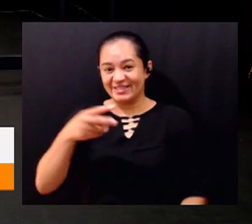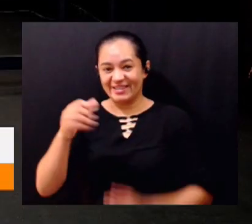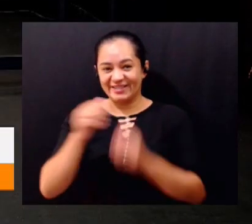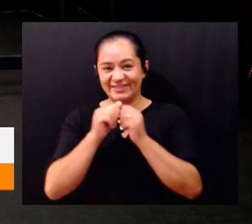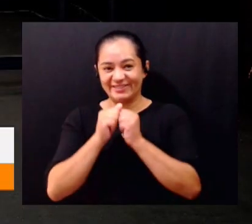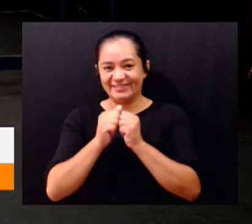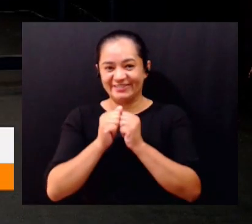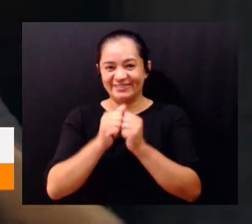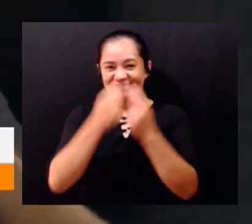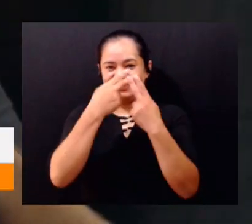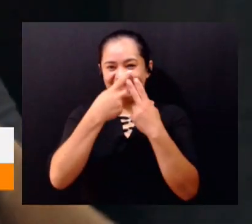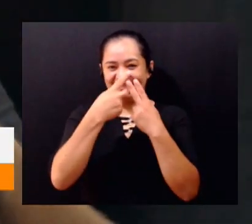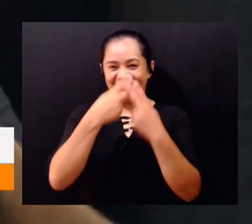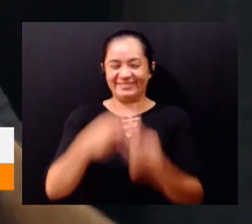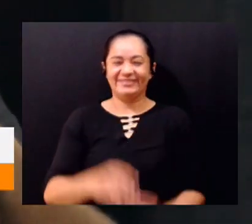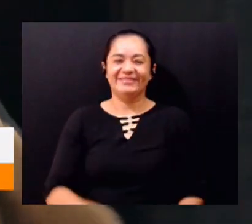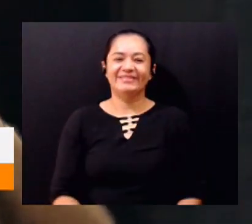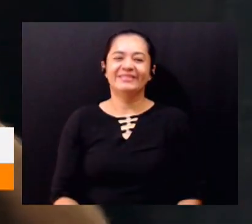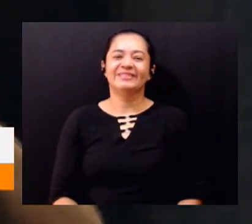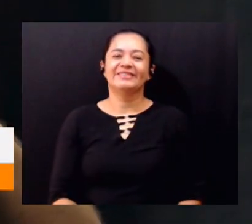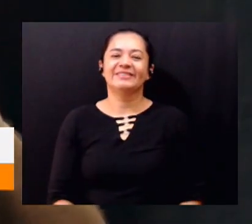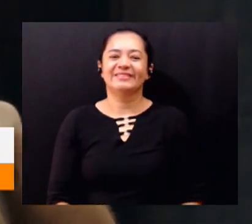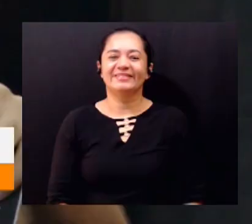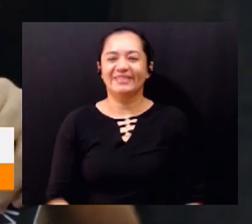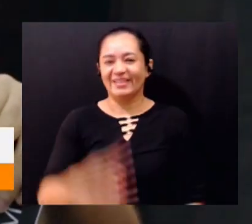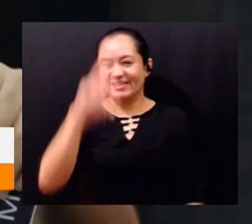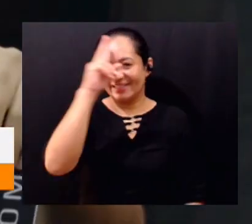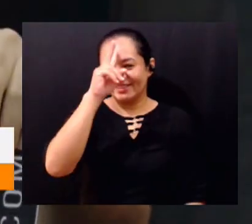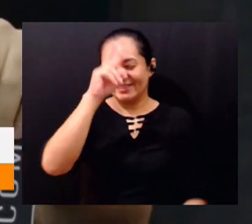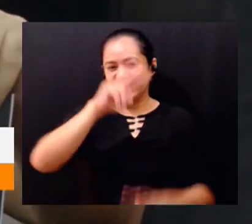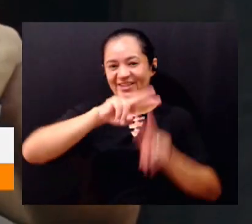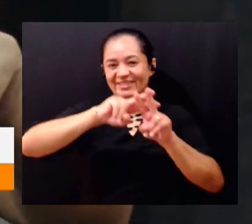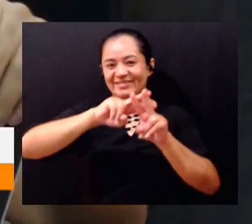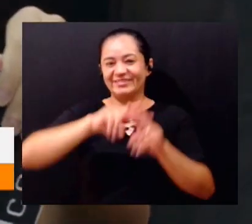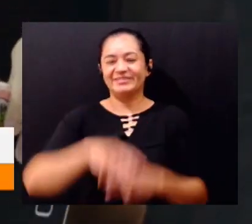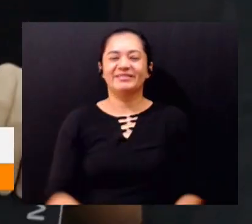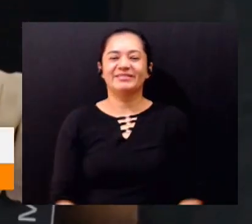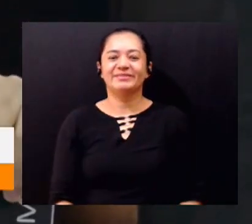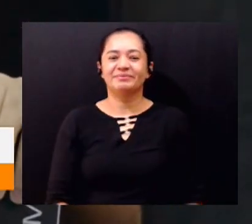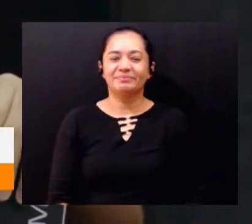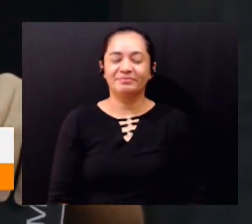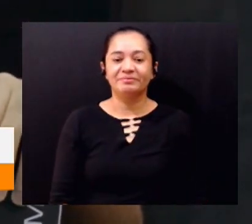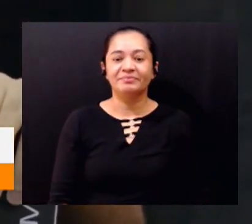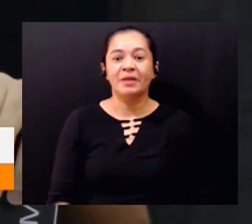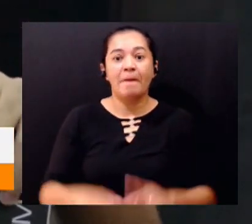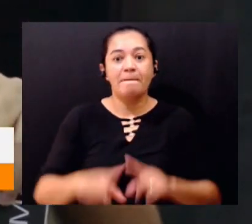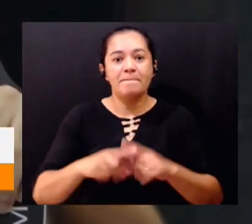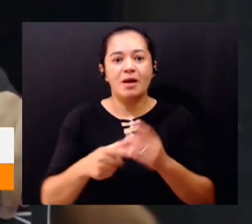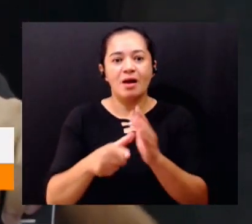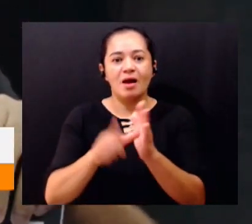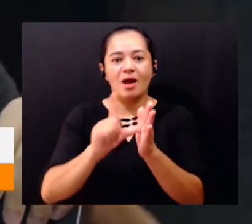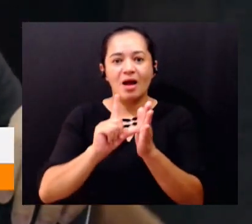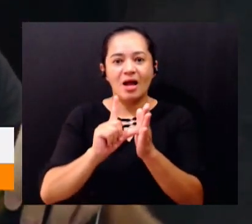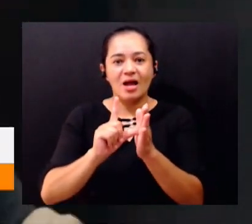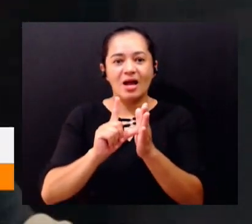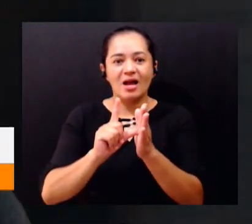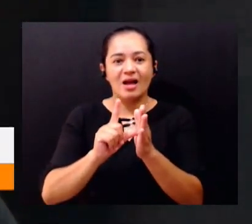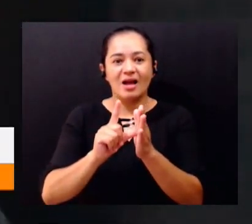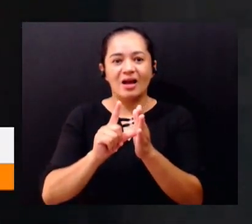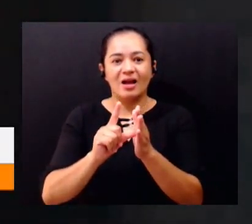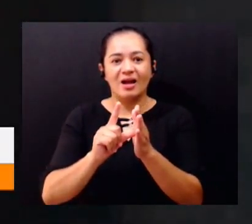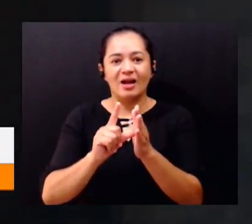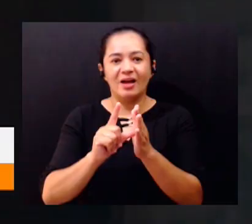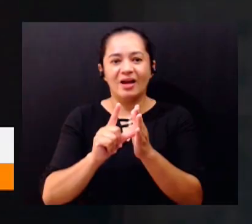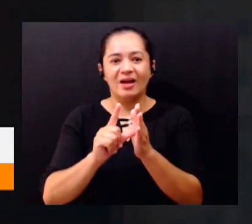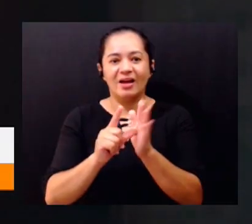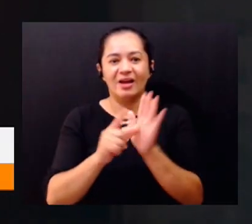3 personagens aqui, né? Esse aqui. Sim. Mas antes, esse daqui é o que foi Pode pelo mostrar edital. pra ele lá, pode ali, lá. ó. Isso, vai lá.